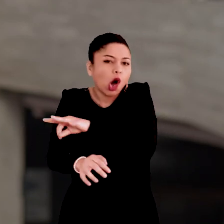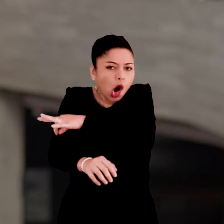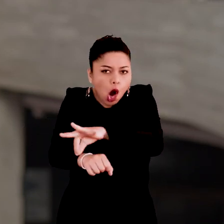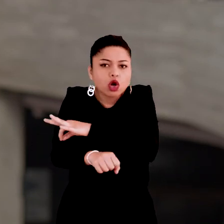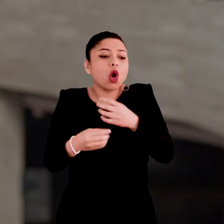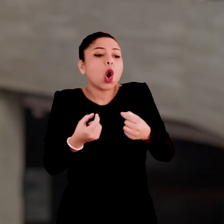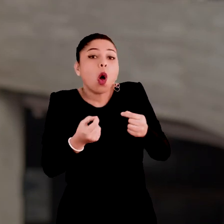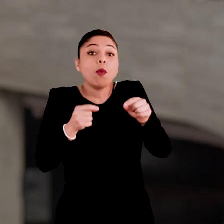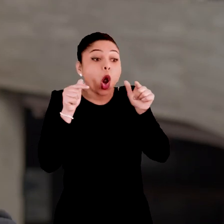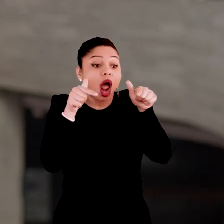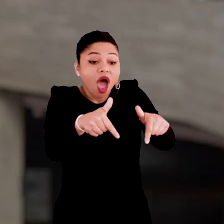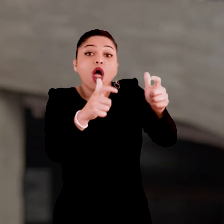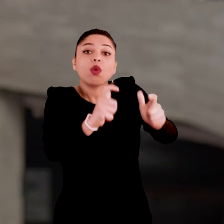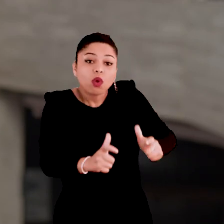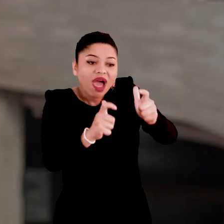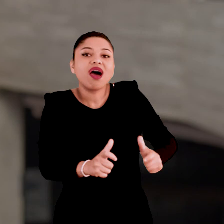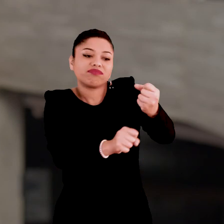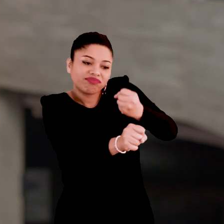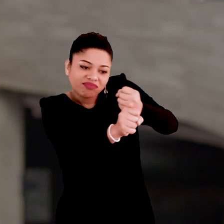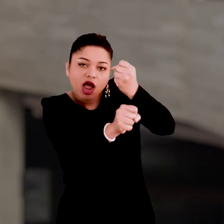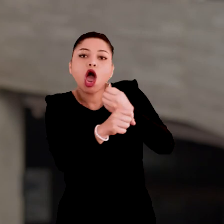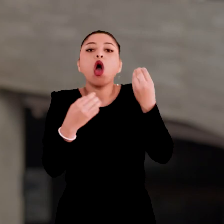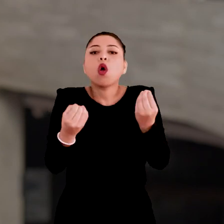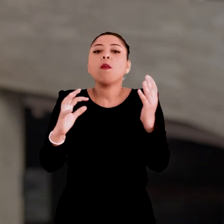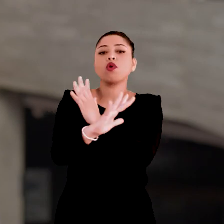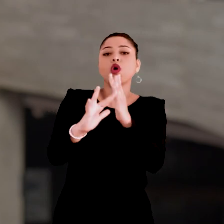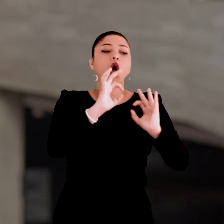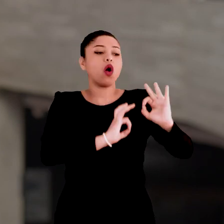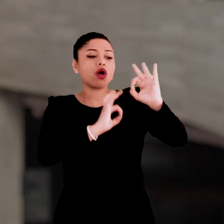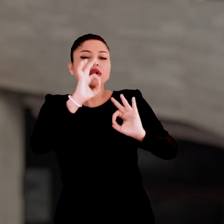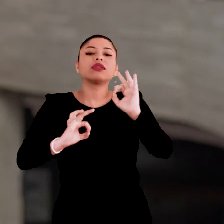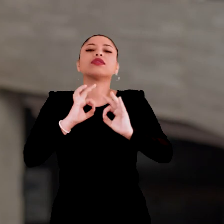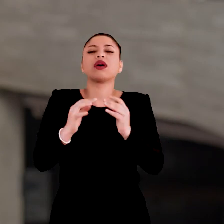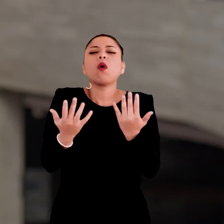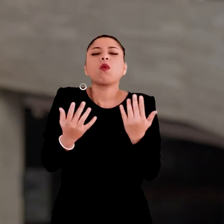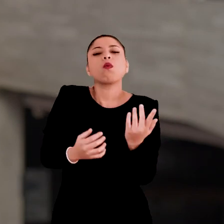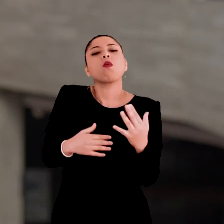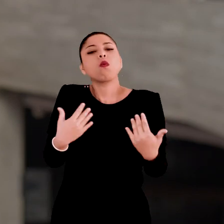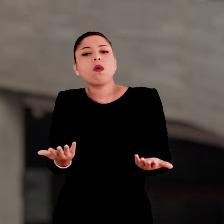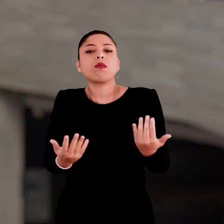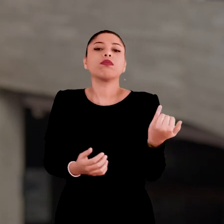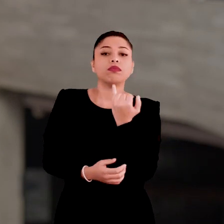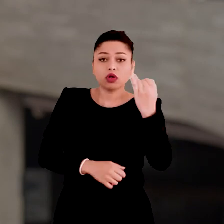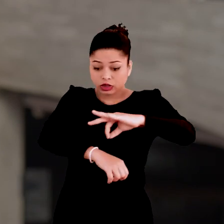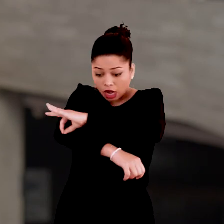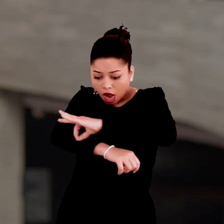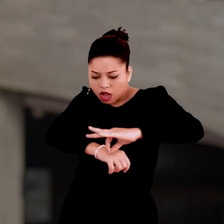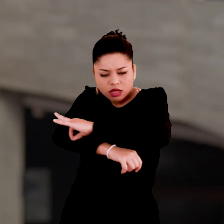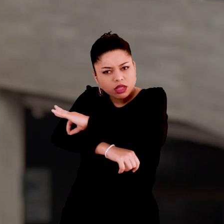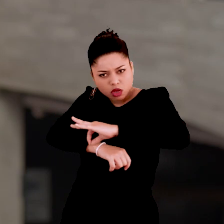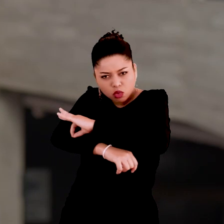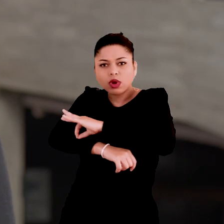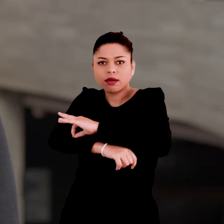gente dialoga com o urbanismo, do modo como a gente pensa a importância, a relevância da arquitetura se preocupar